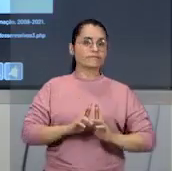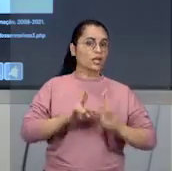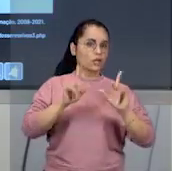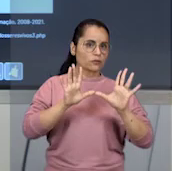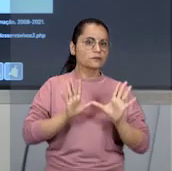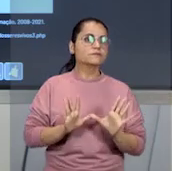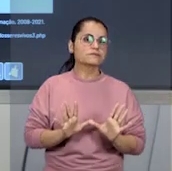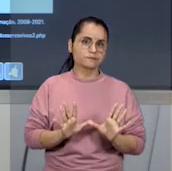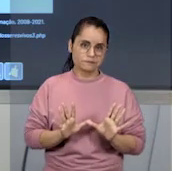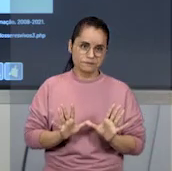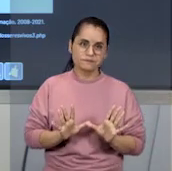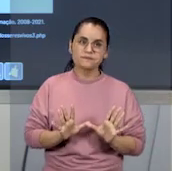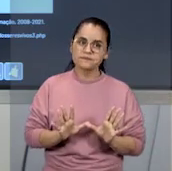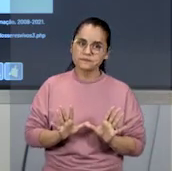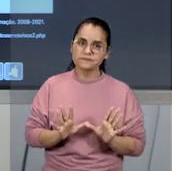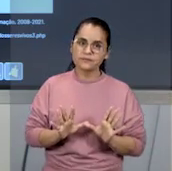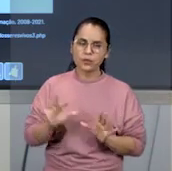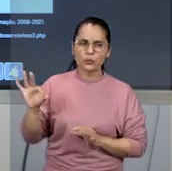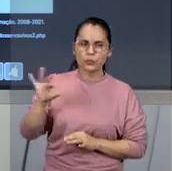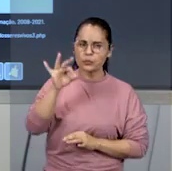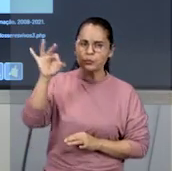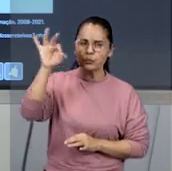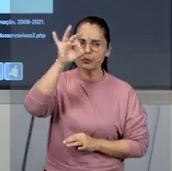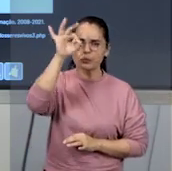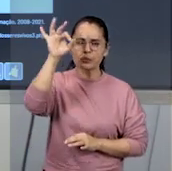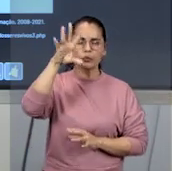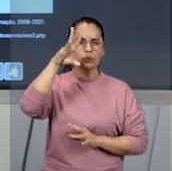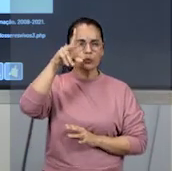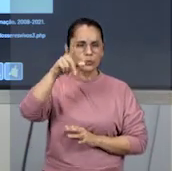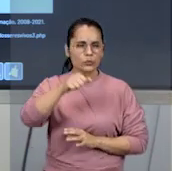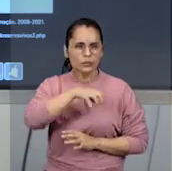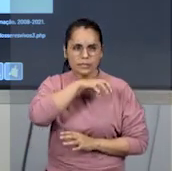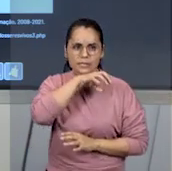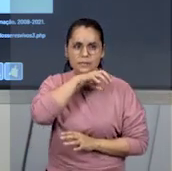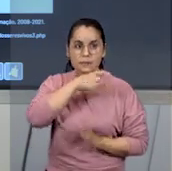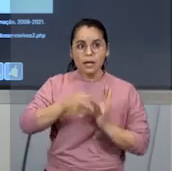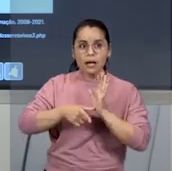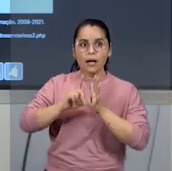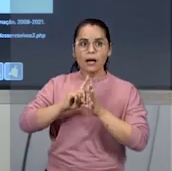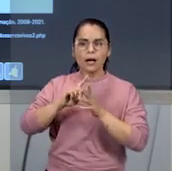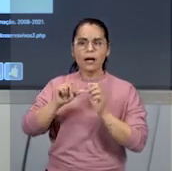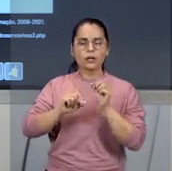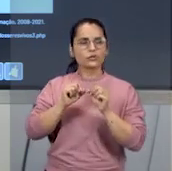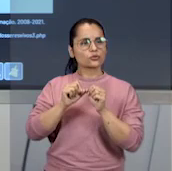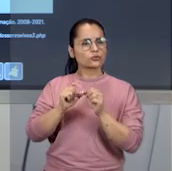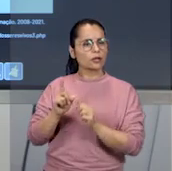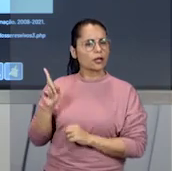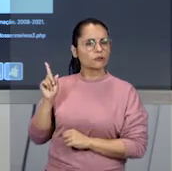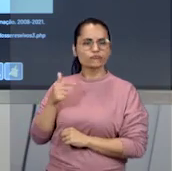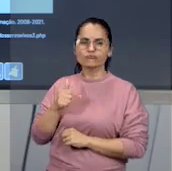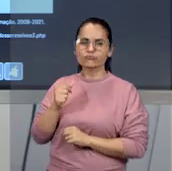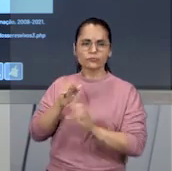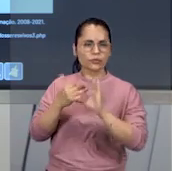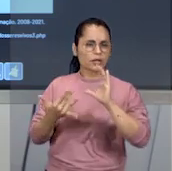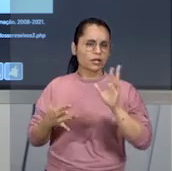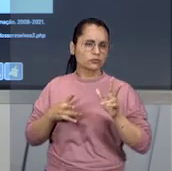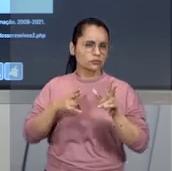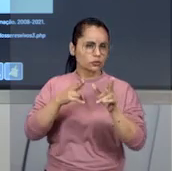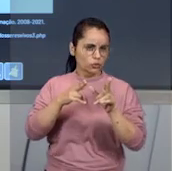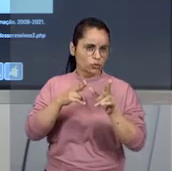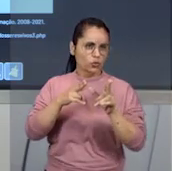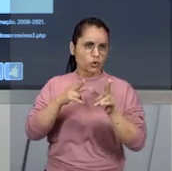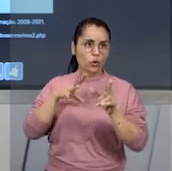né? Os insetos, né? Todos os animais que estão aí antes dessa árvore aqui, não têm essas características